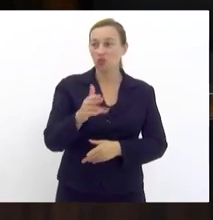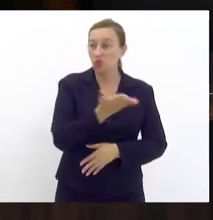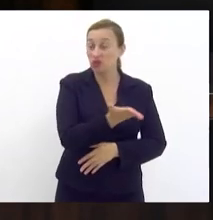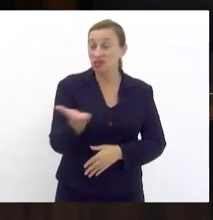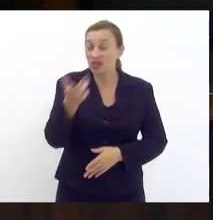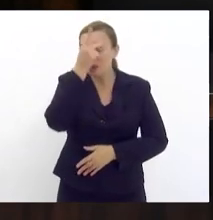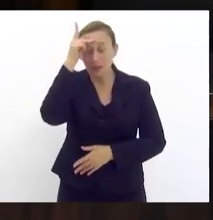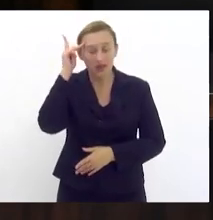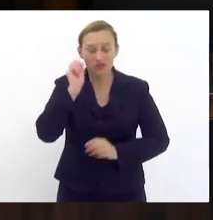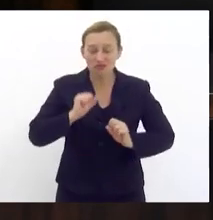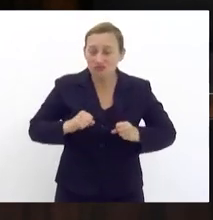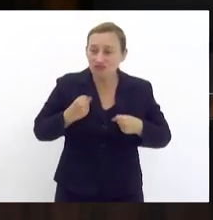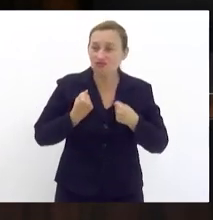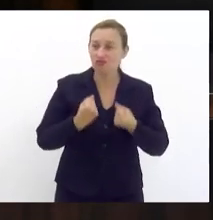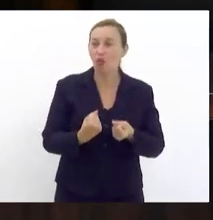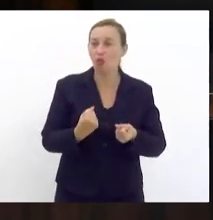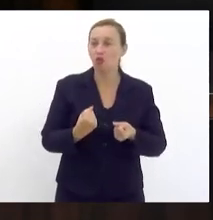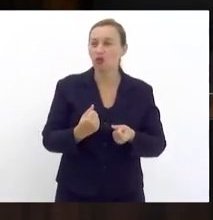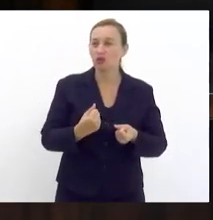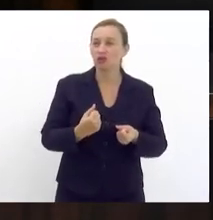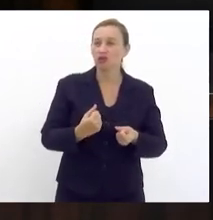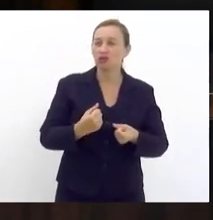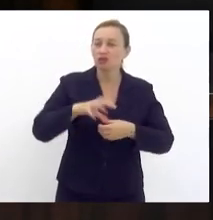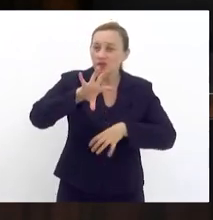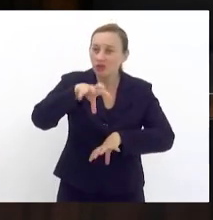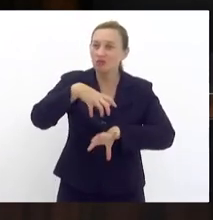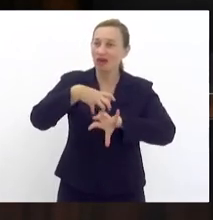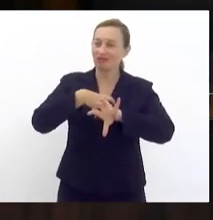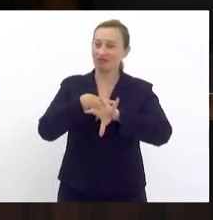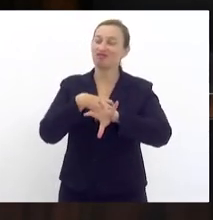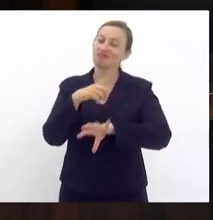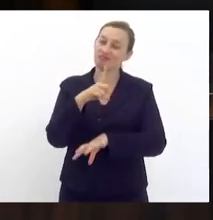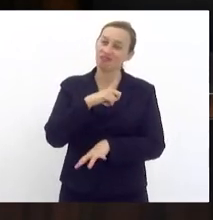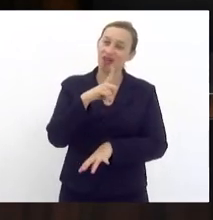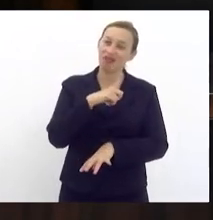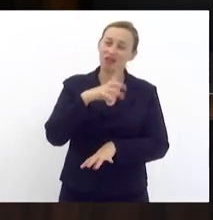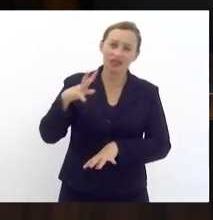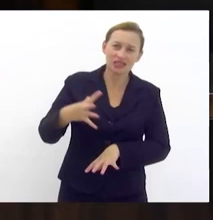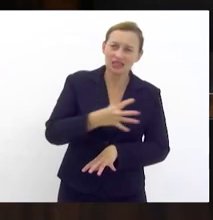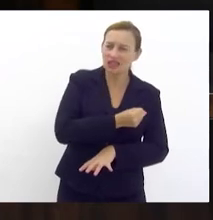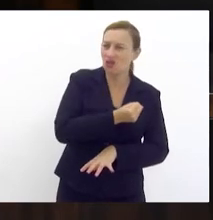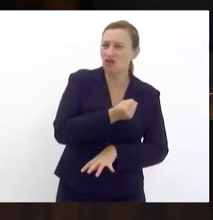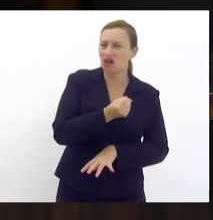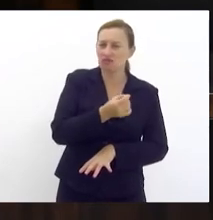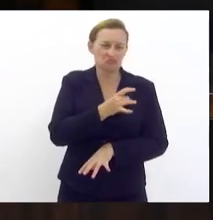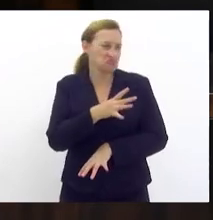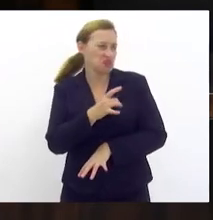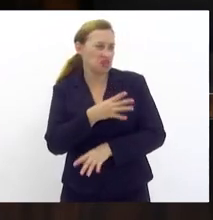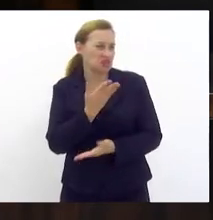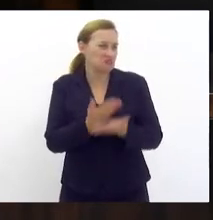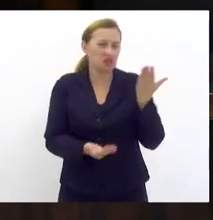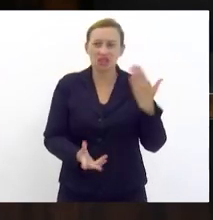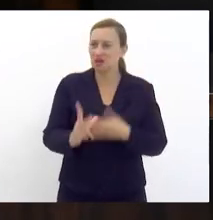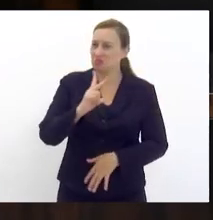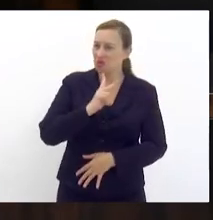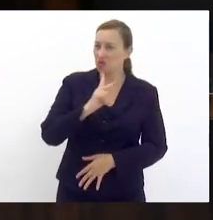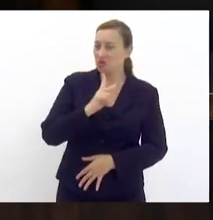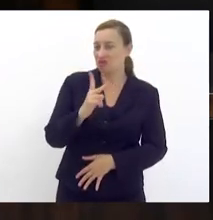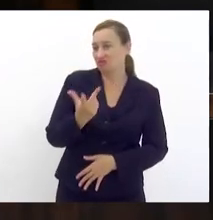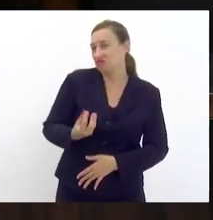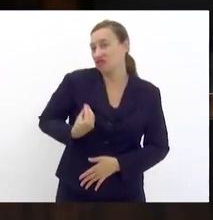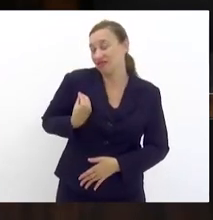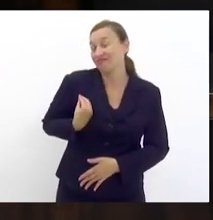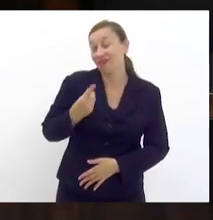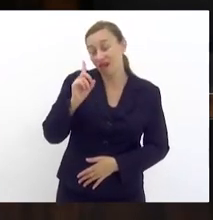Pessoas que se dedicam à vida, ao próximo, de salvar, sem ter medo de perder suas próprias vidas, entendeu?